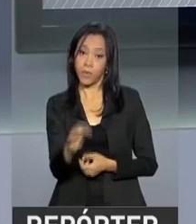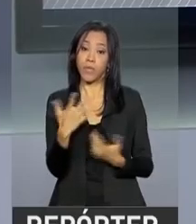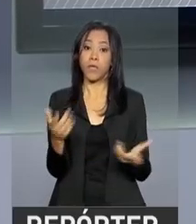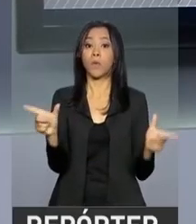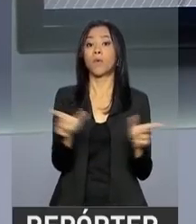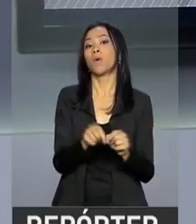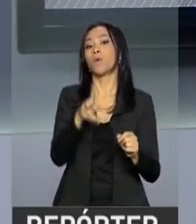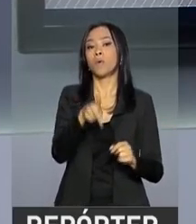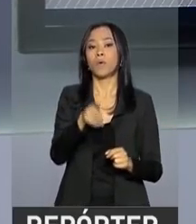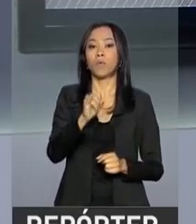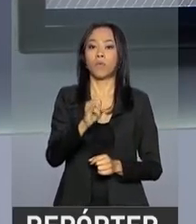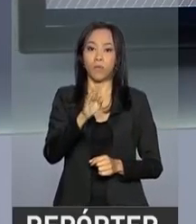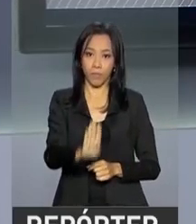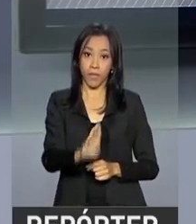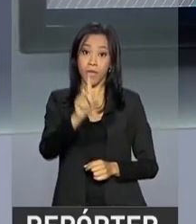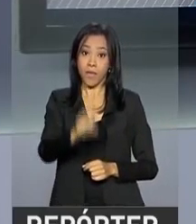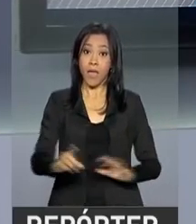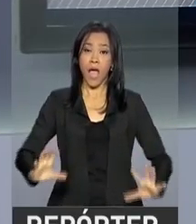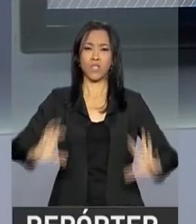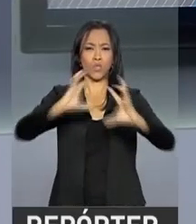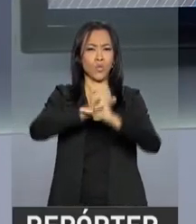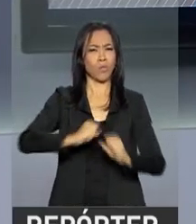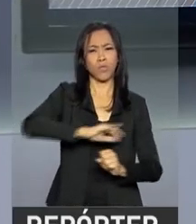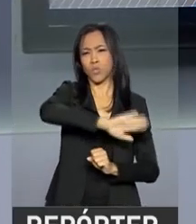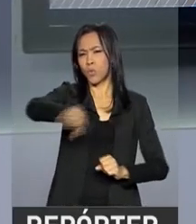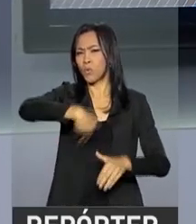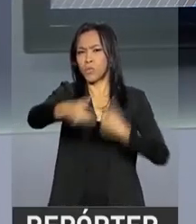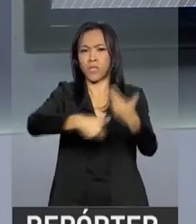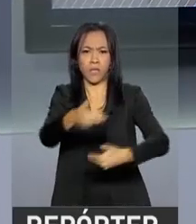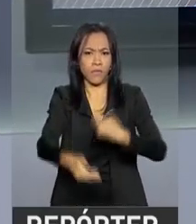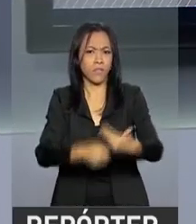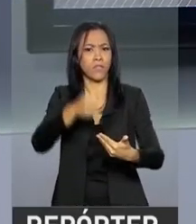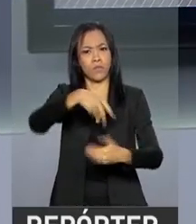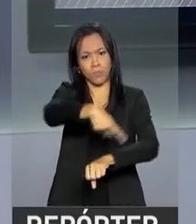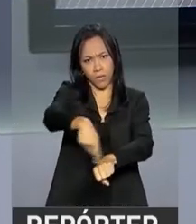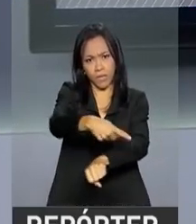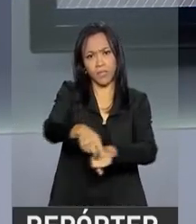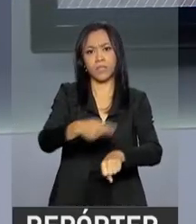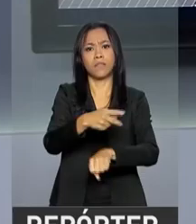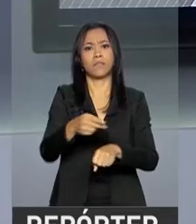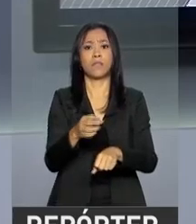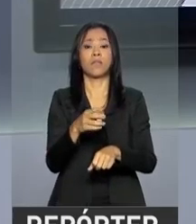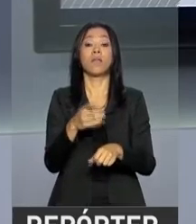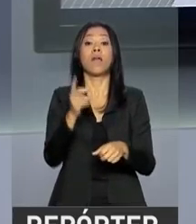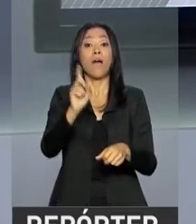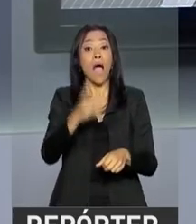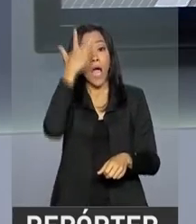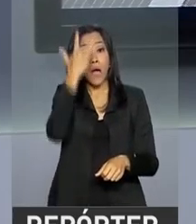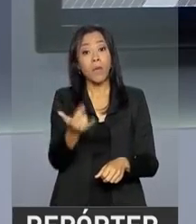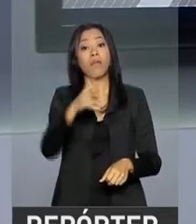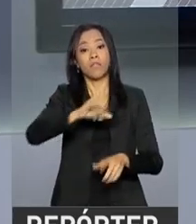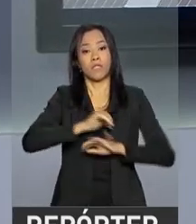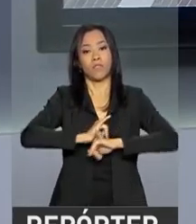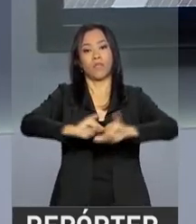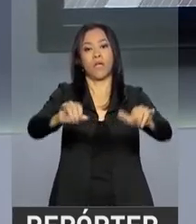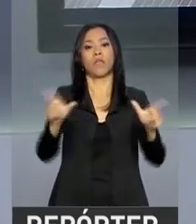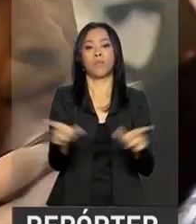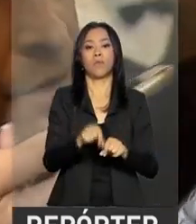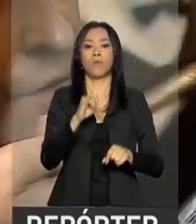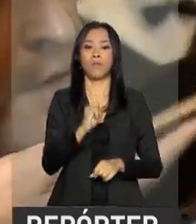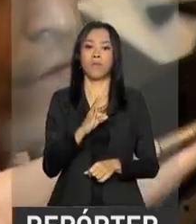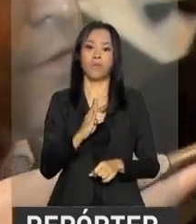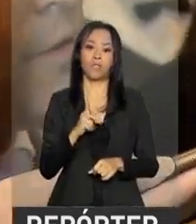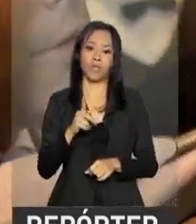interno bruto pib que é a soma de todos os bens e serviços produzidos no país deve ser divulgado amanhã pelo ibge